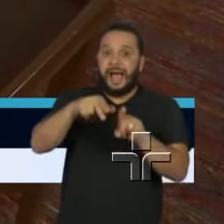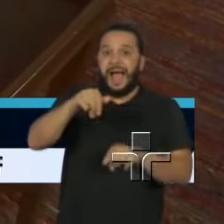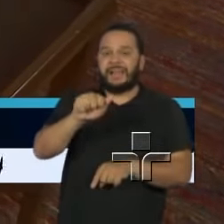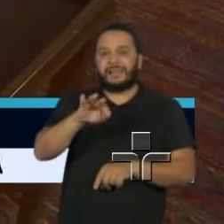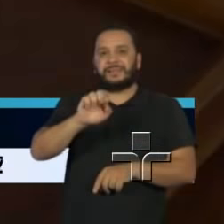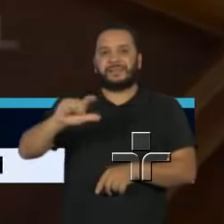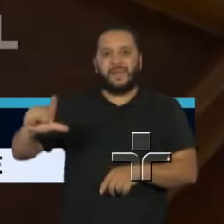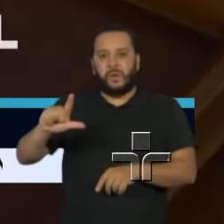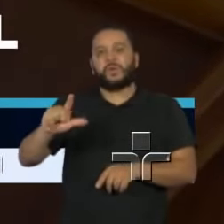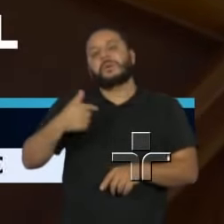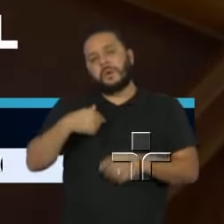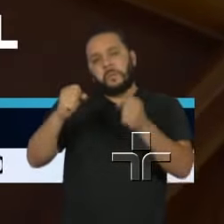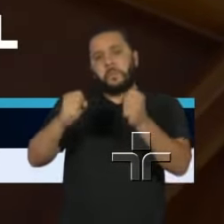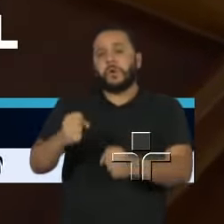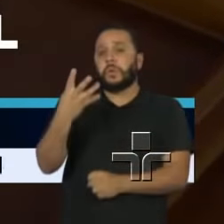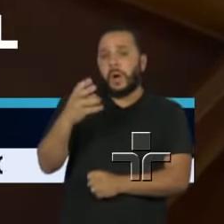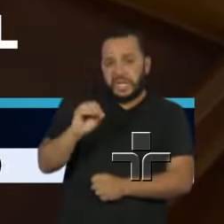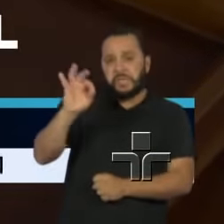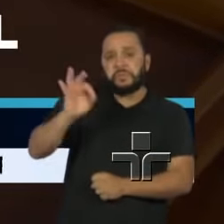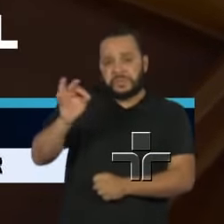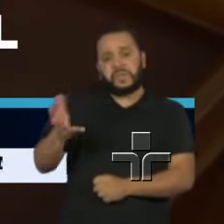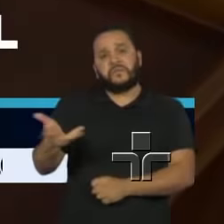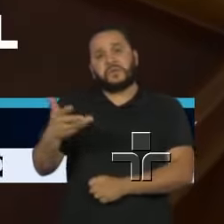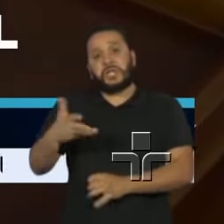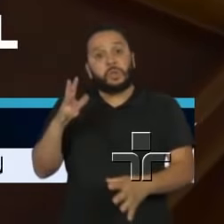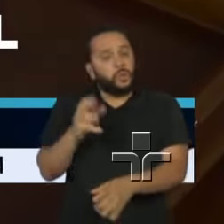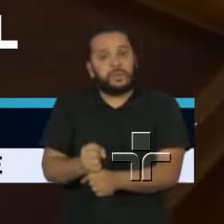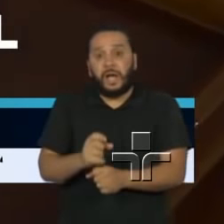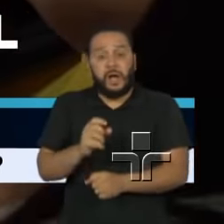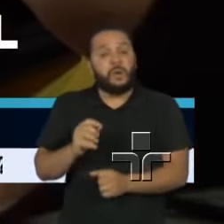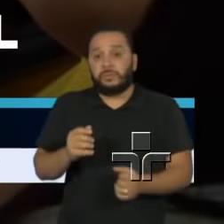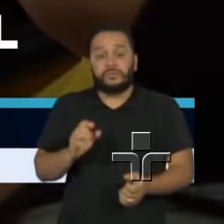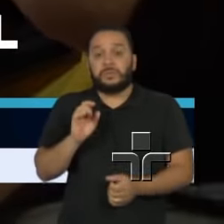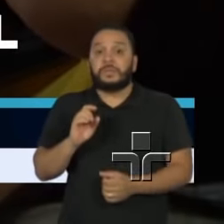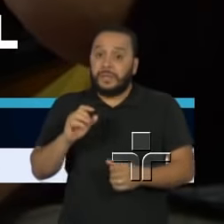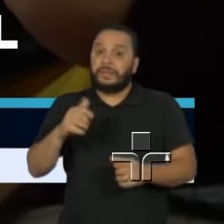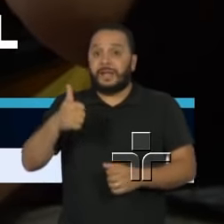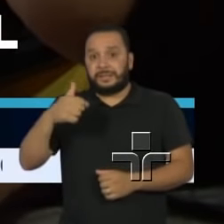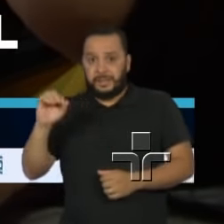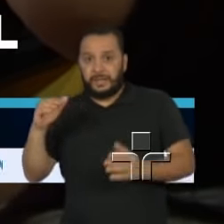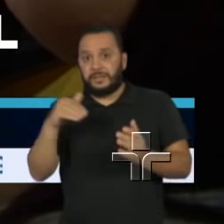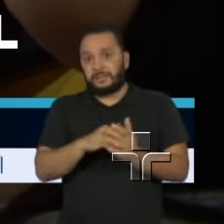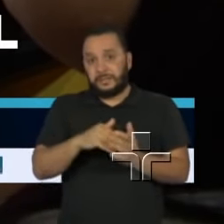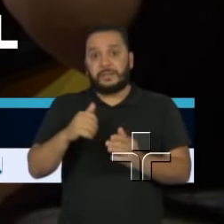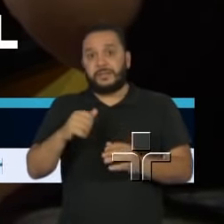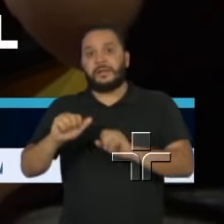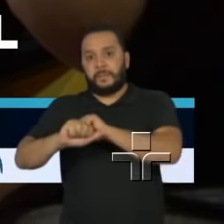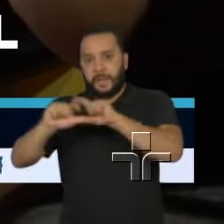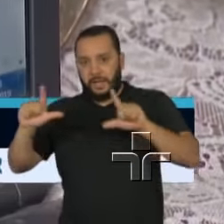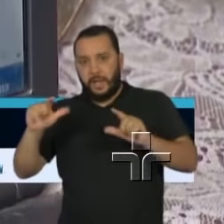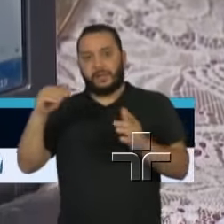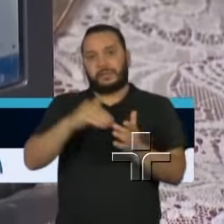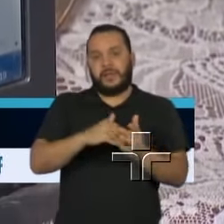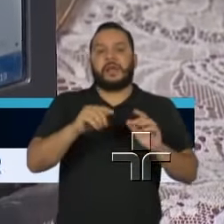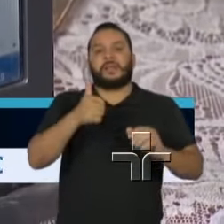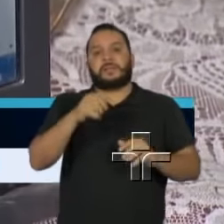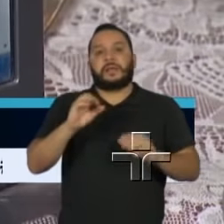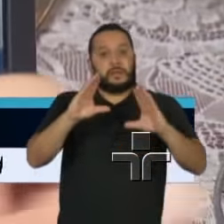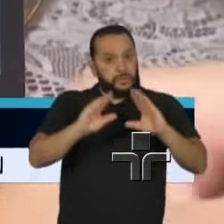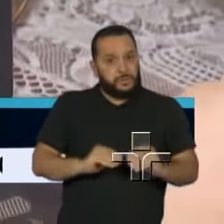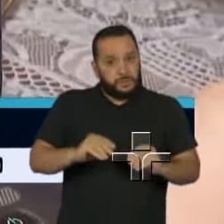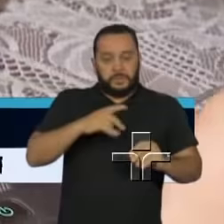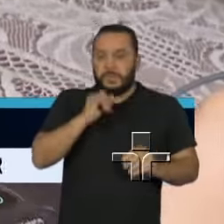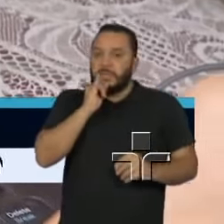fixa ofereçam até 40% da velocidade total contratada das 10 da manhã às 10 da noite. Ou seja, se o plano contratado